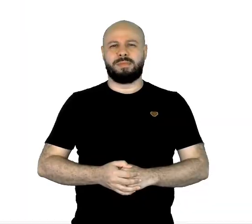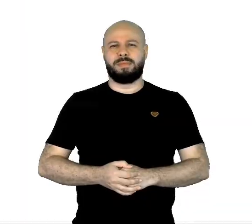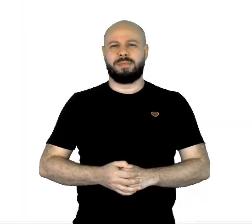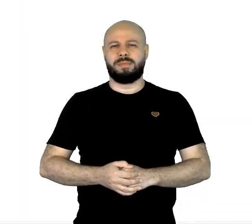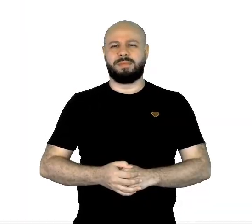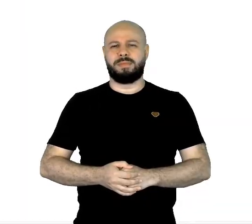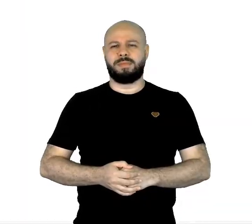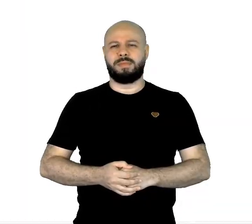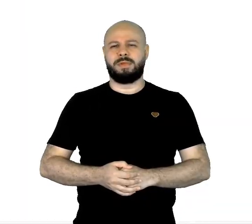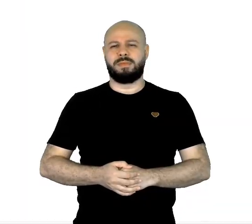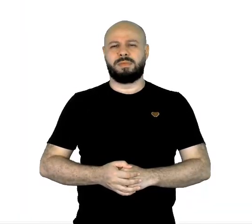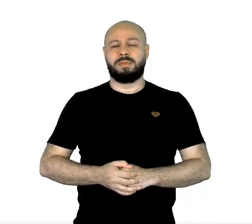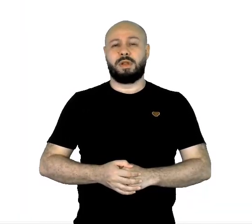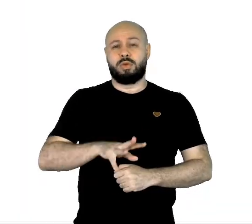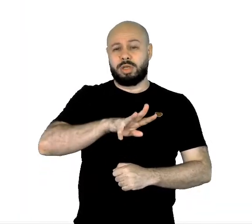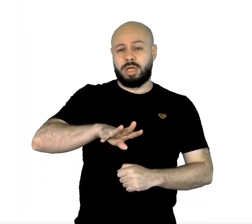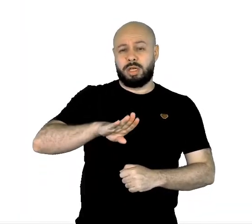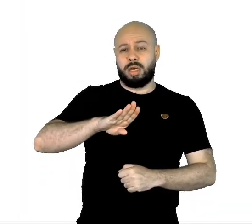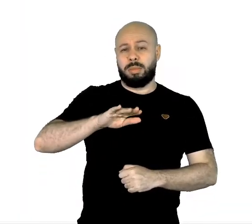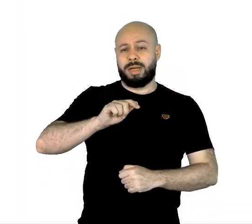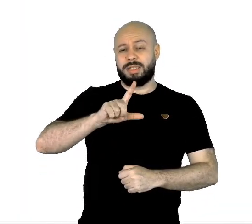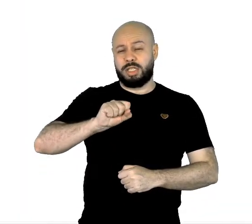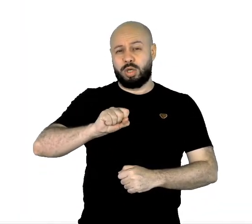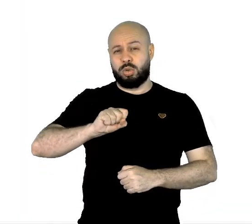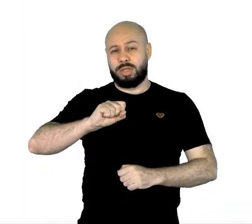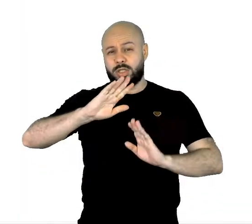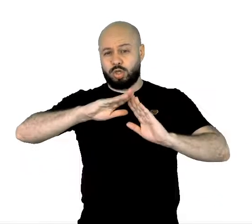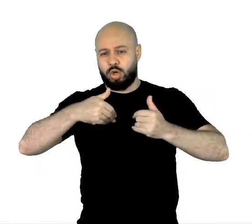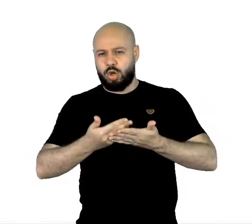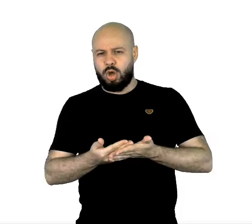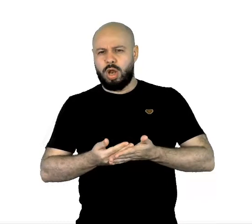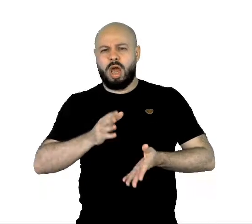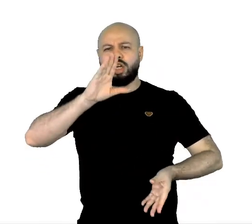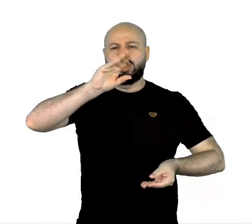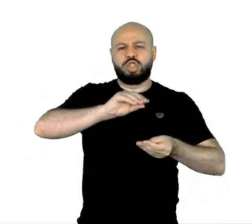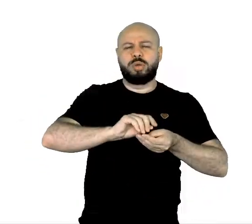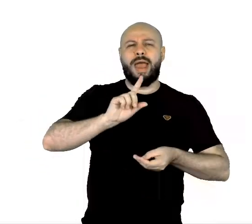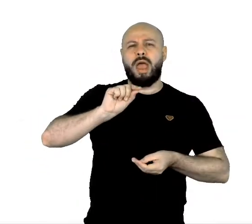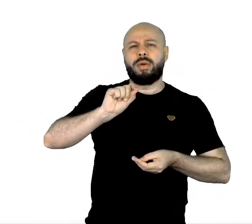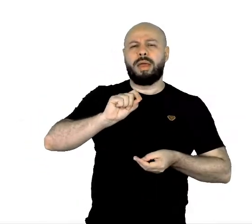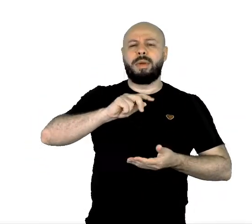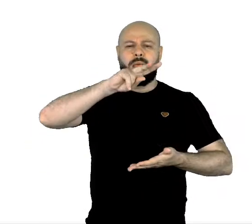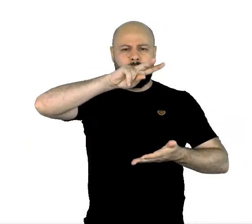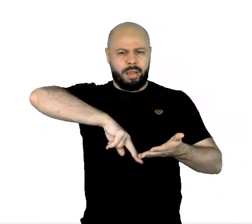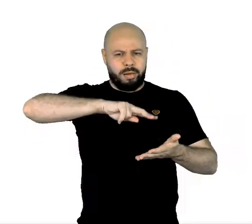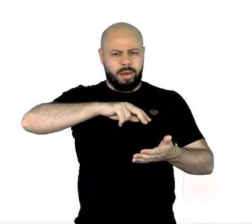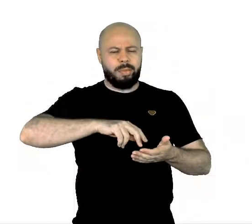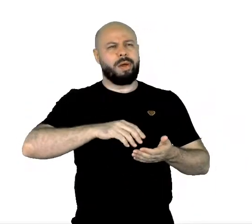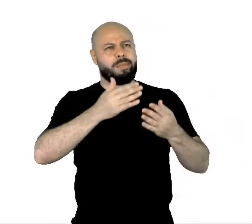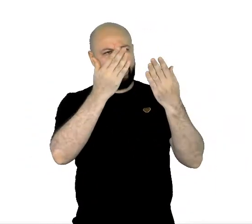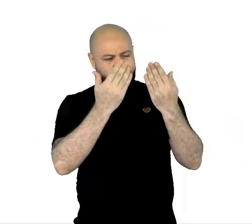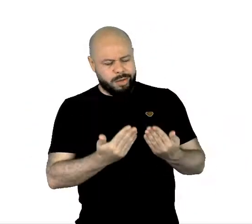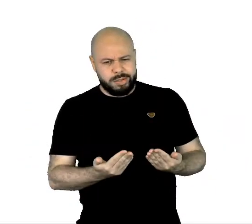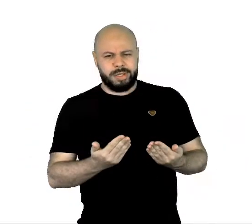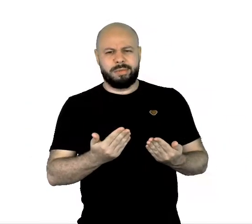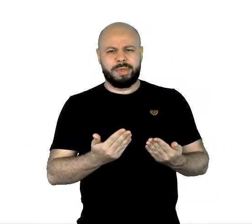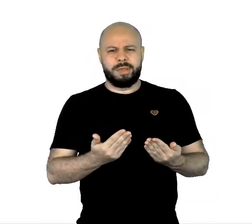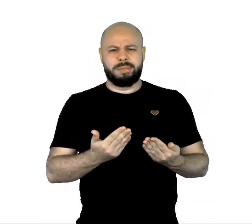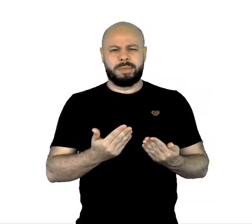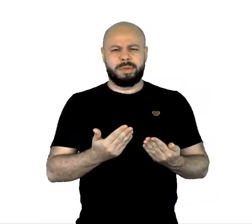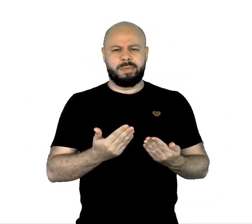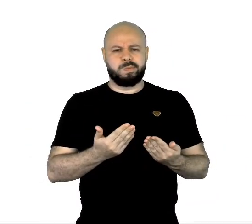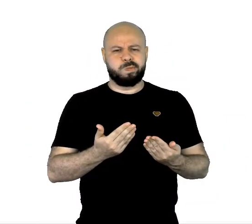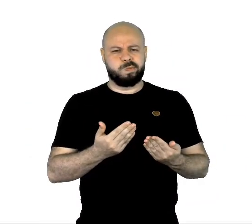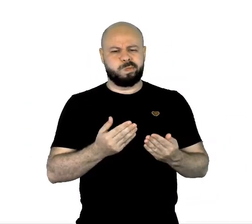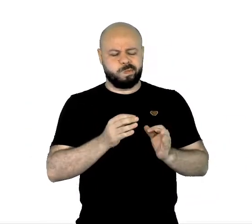De acordo com o site Brasil Escola, resumir é o ato de quê? De ler, analisar, traçar